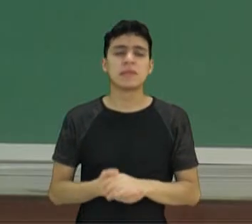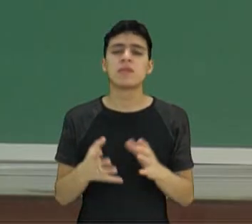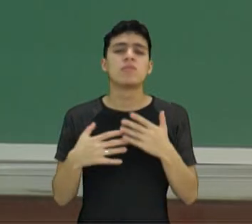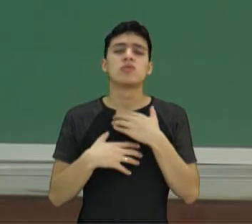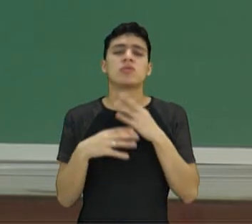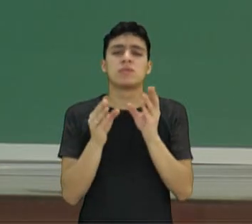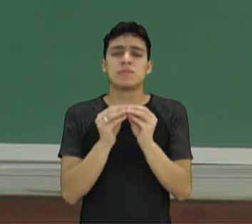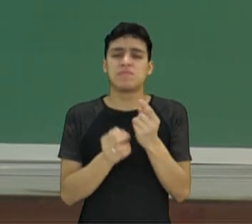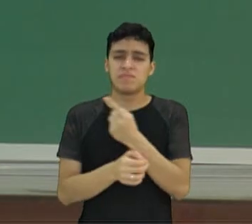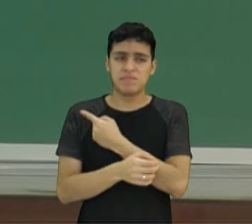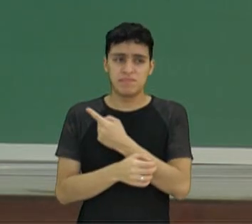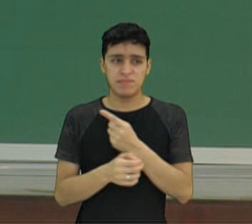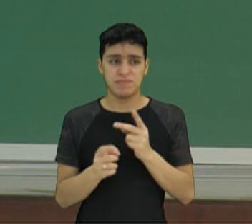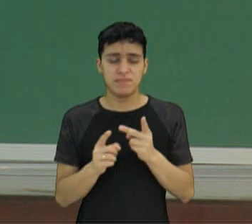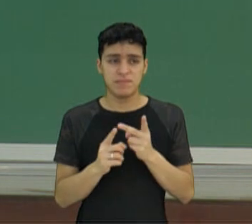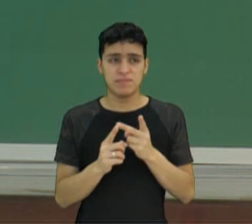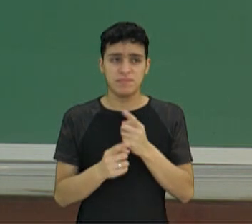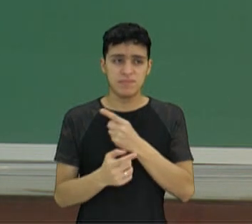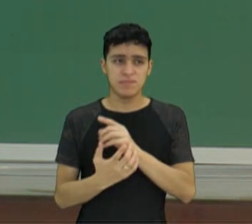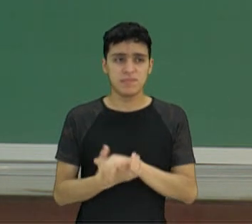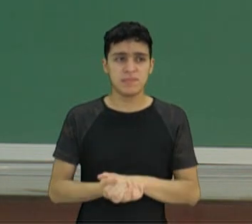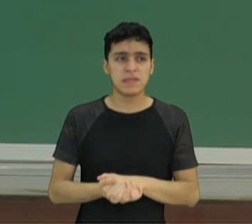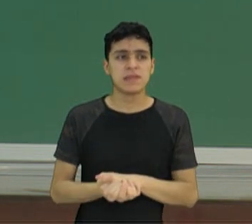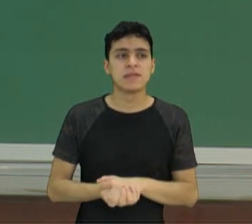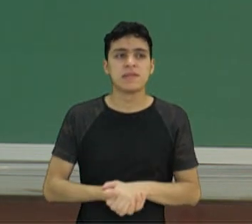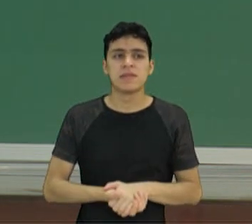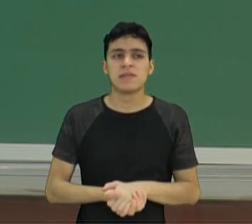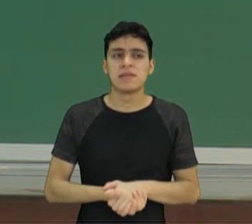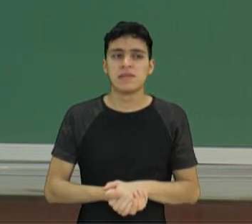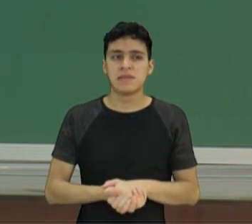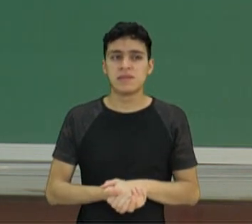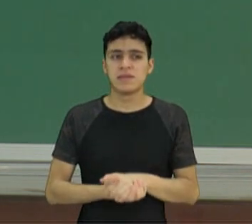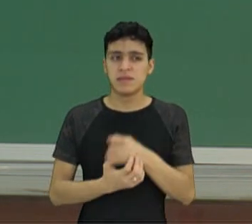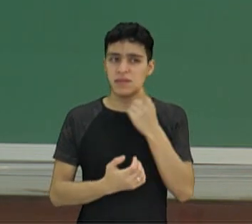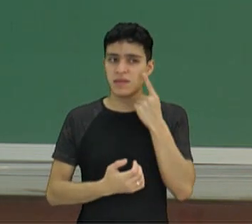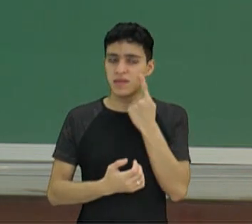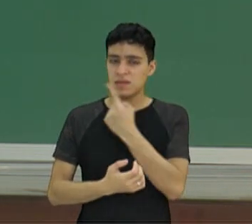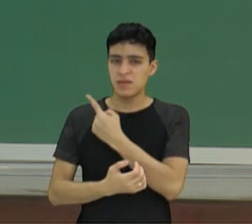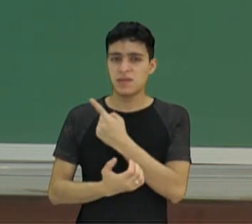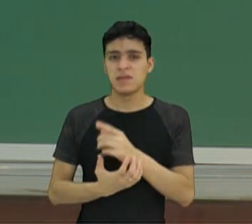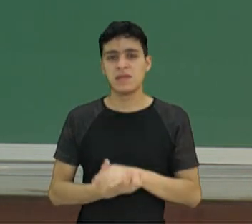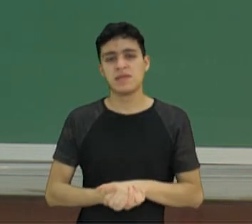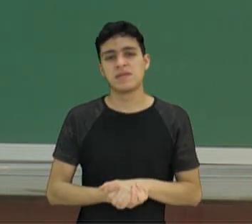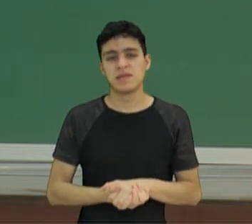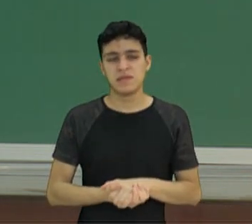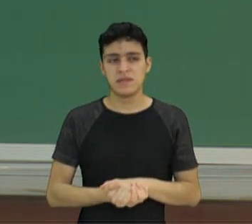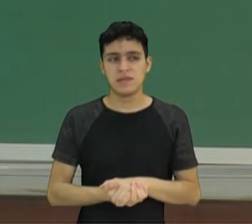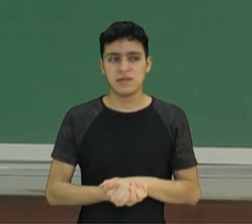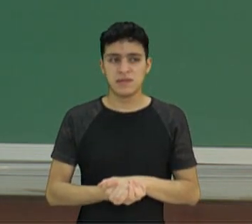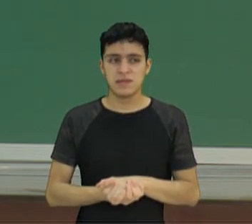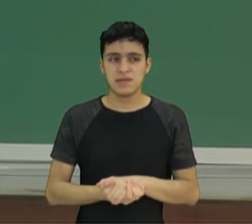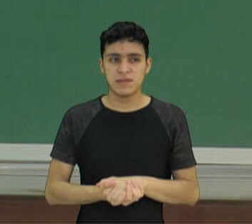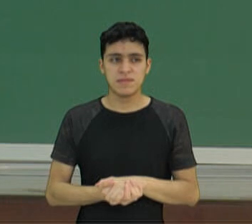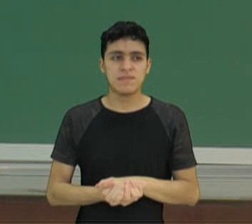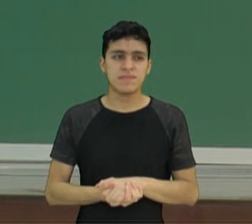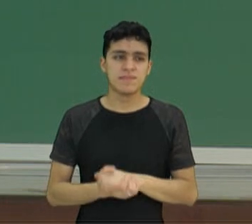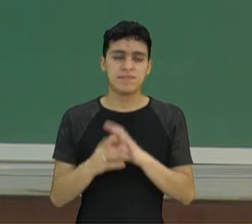vai ser you. I have, a contração I've. That